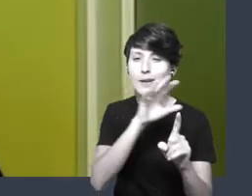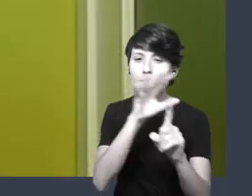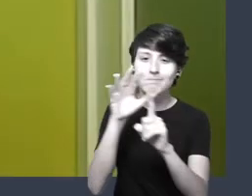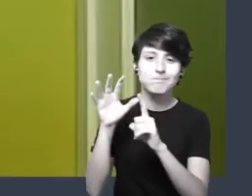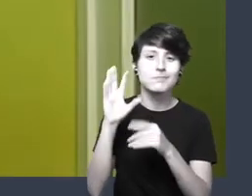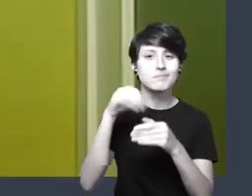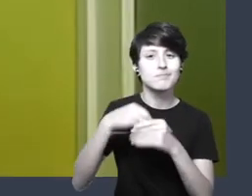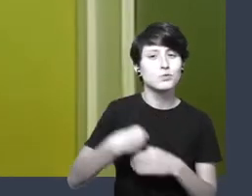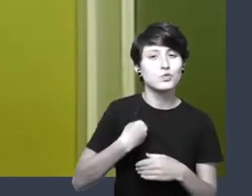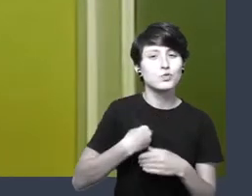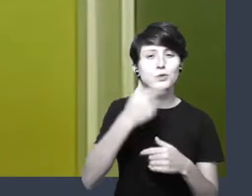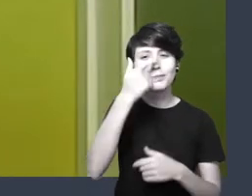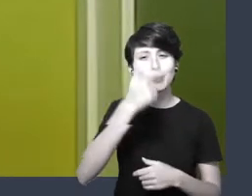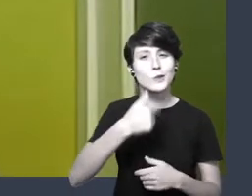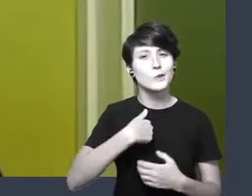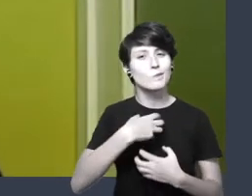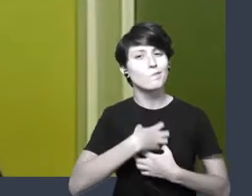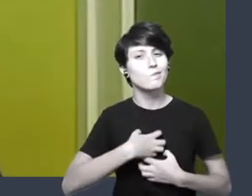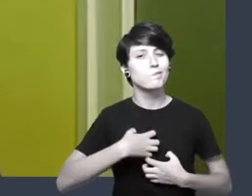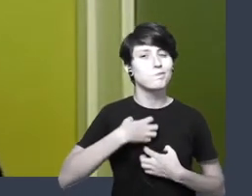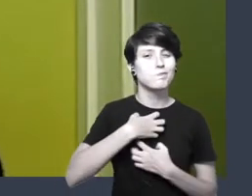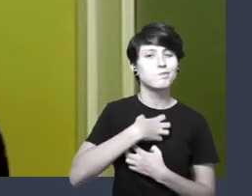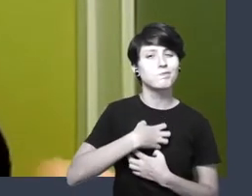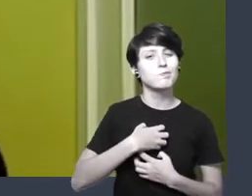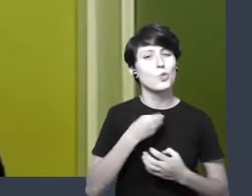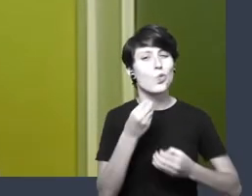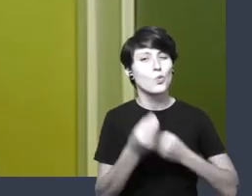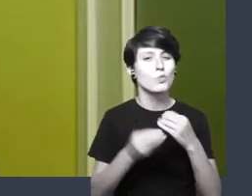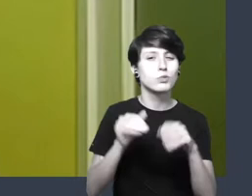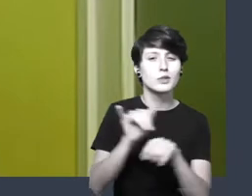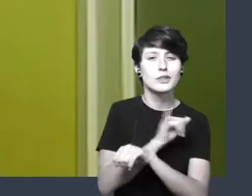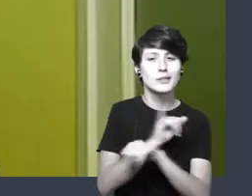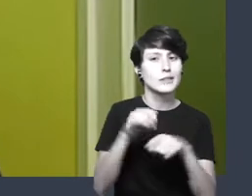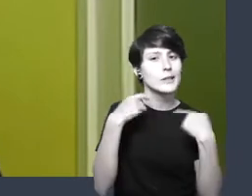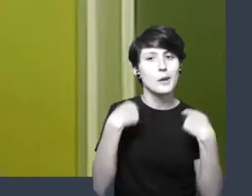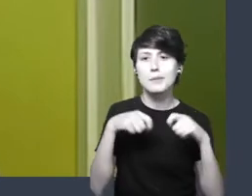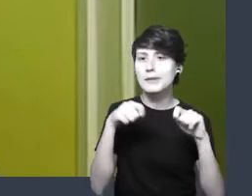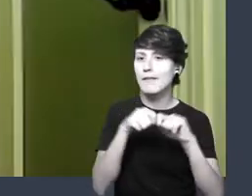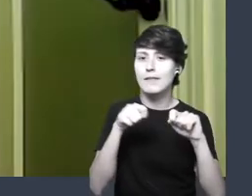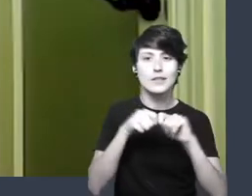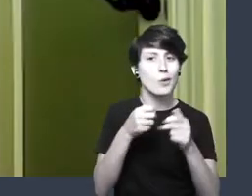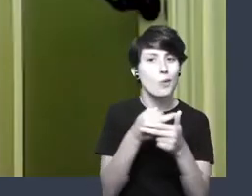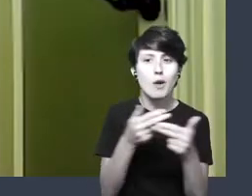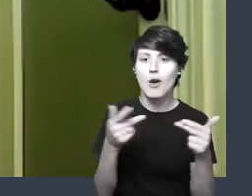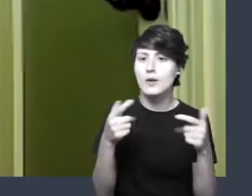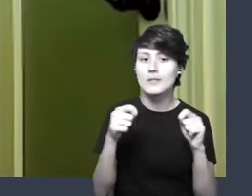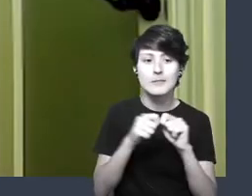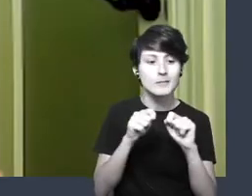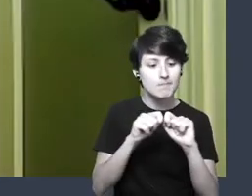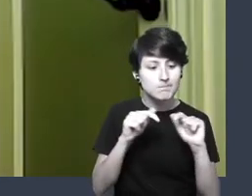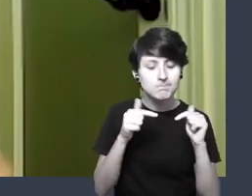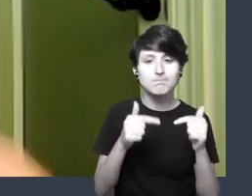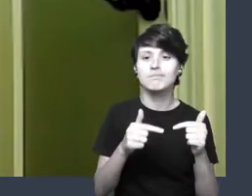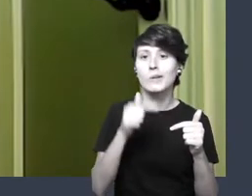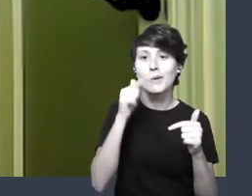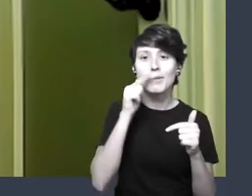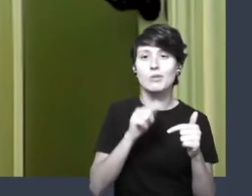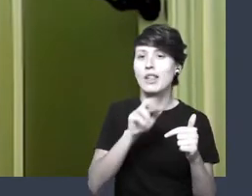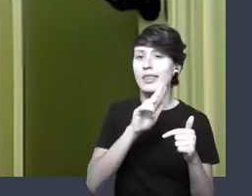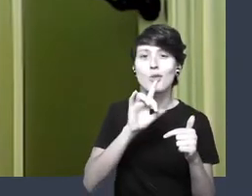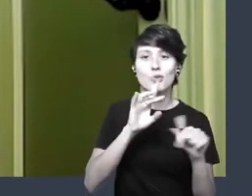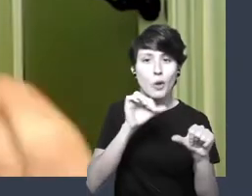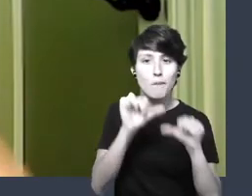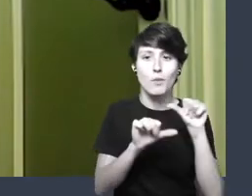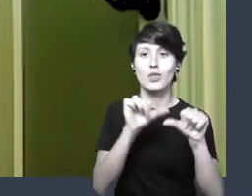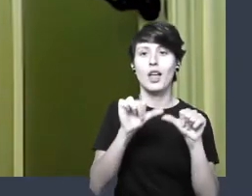pessoas, eu senti um inquietamento de que eu tinha que fazer alguma coisa, eu tinha que fazer algo para poder não só mudar isso,